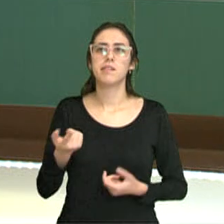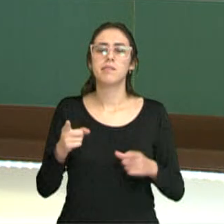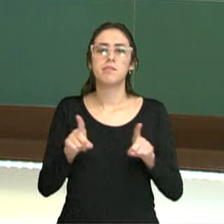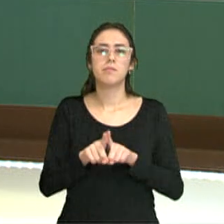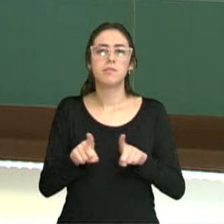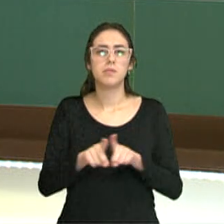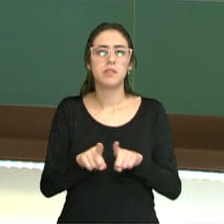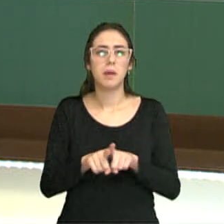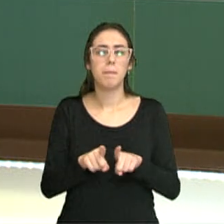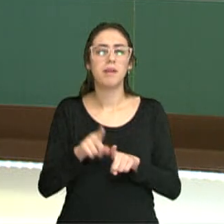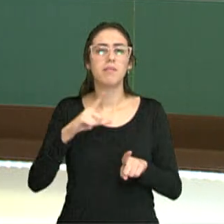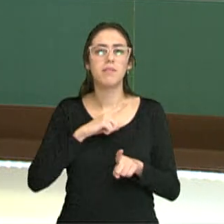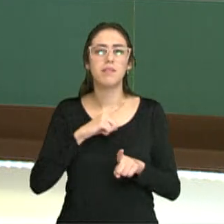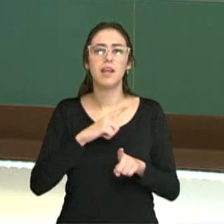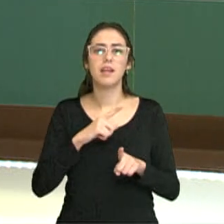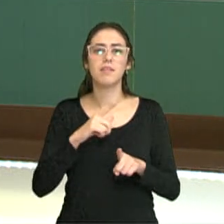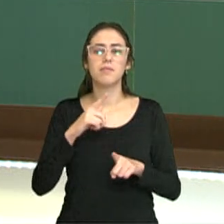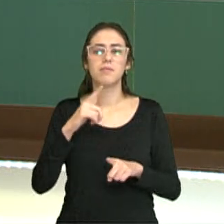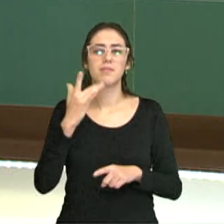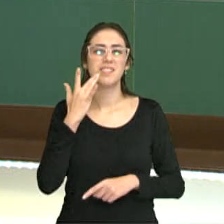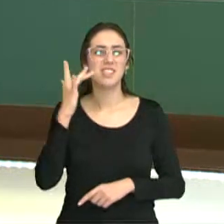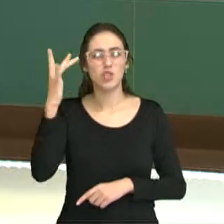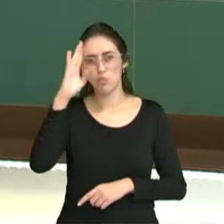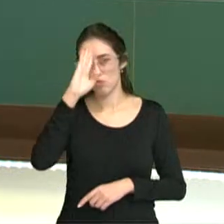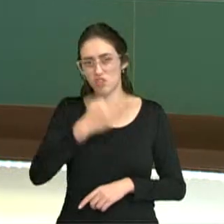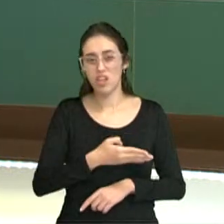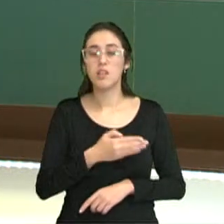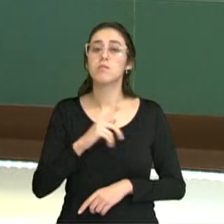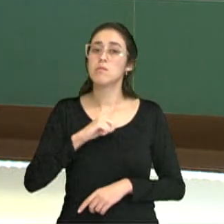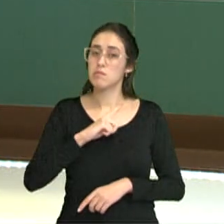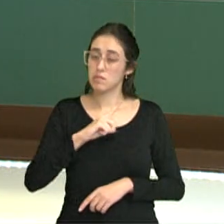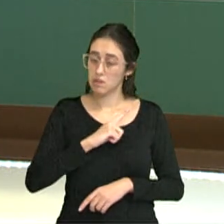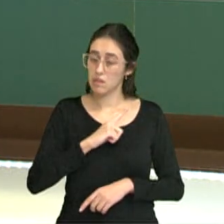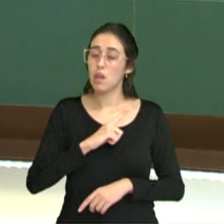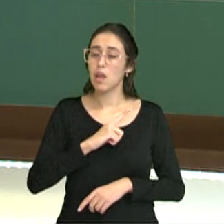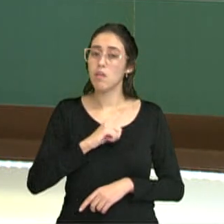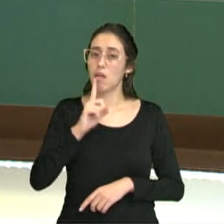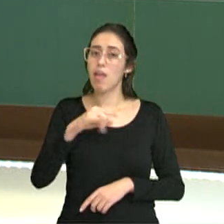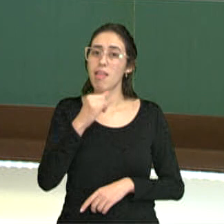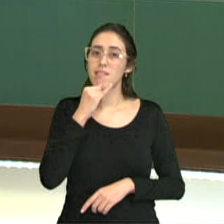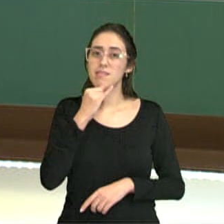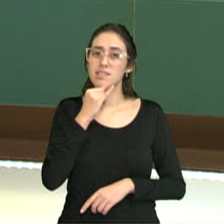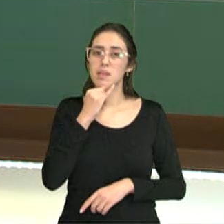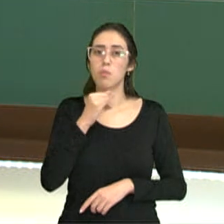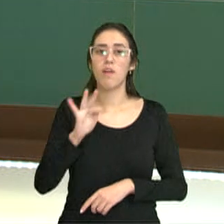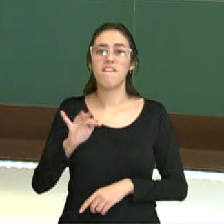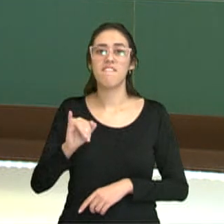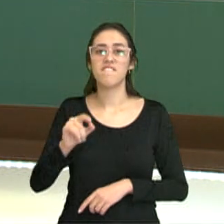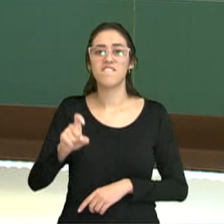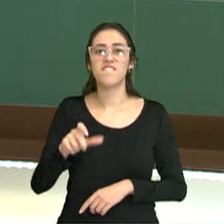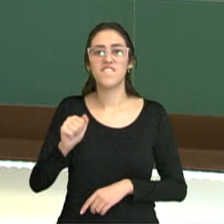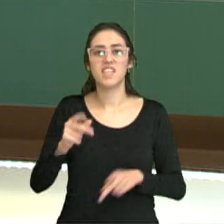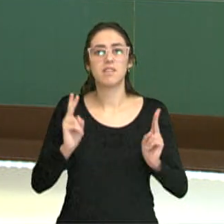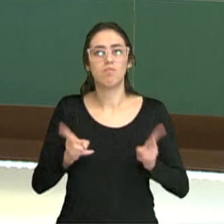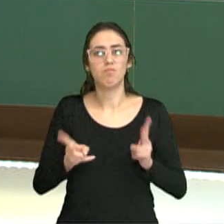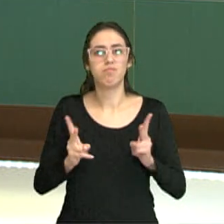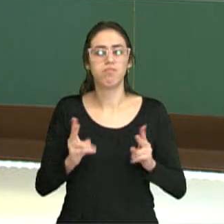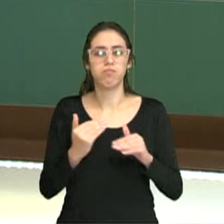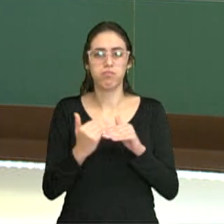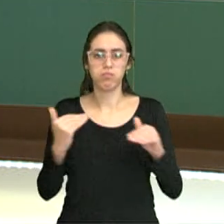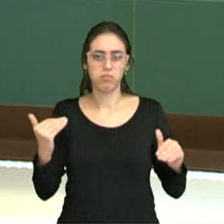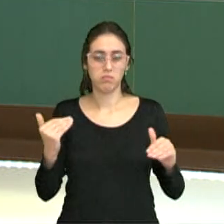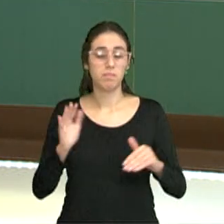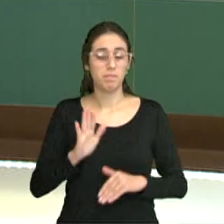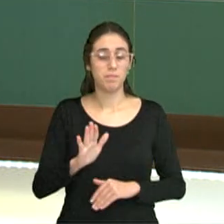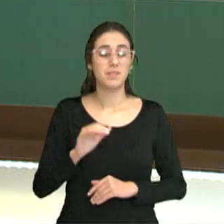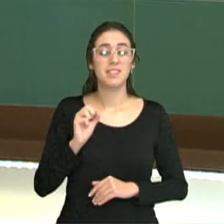da aplicação em Tesouro Nacional, são exemplos exatamente de renda fixa. Já quando nós temos ativos